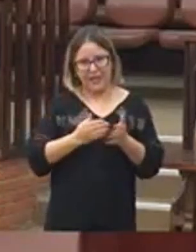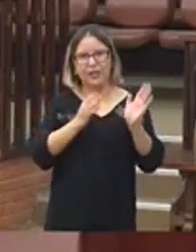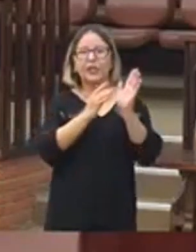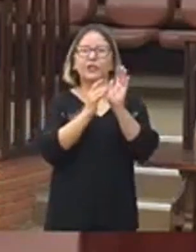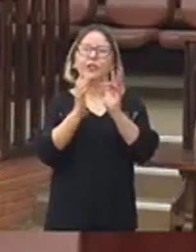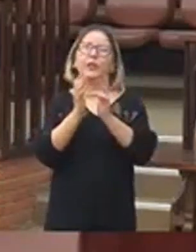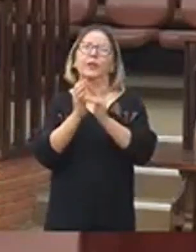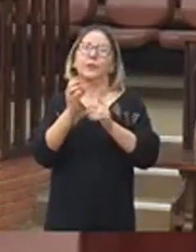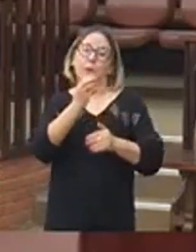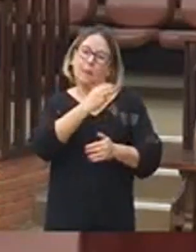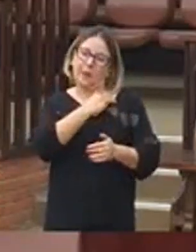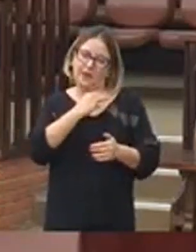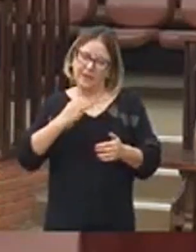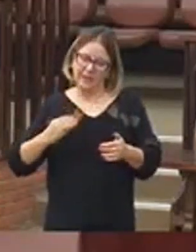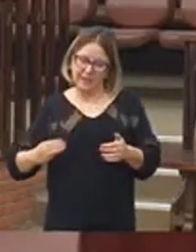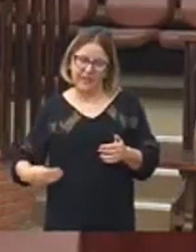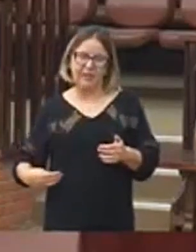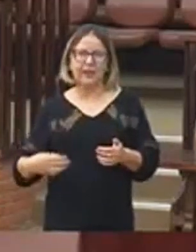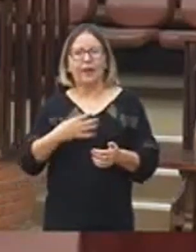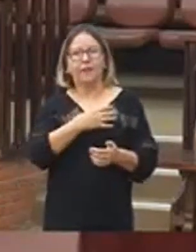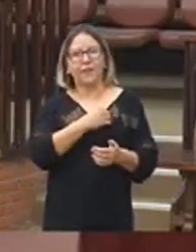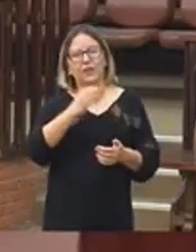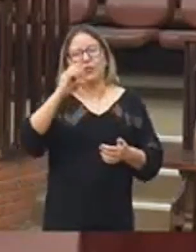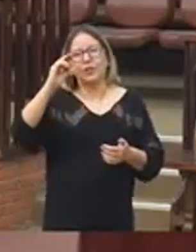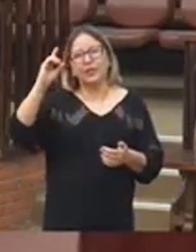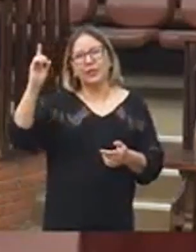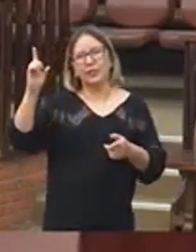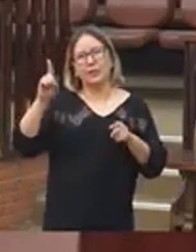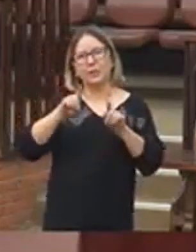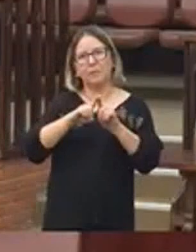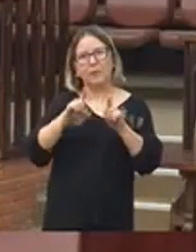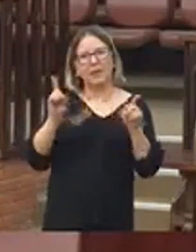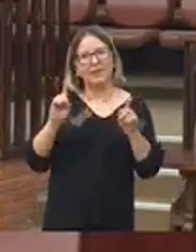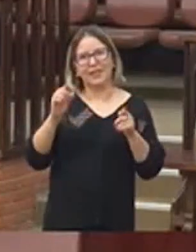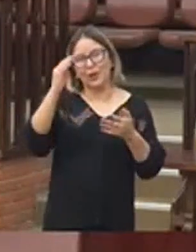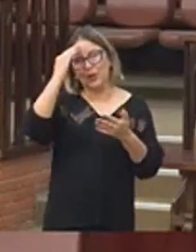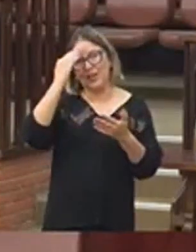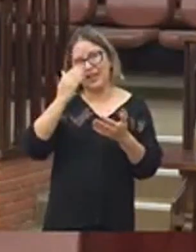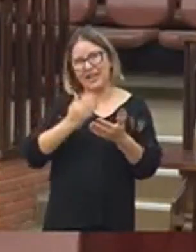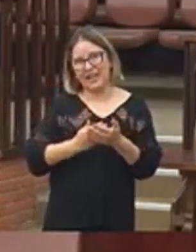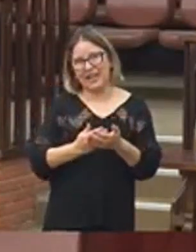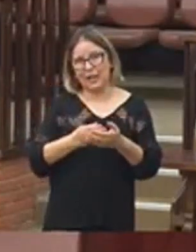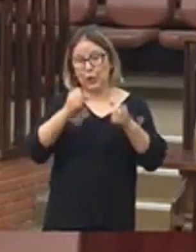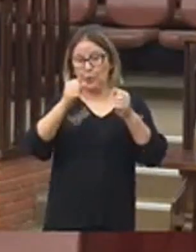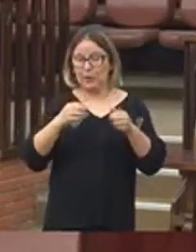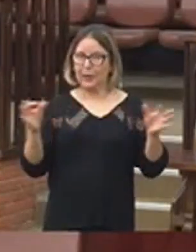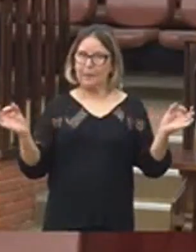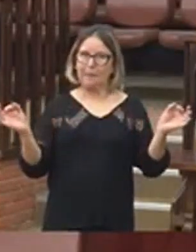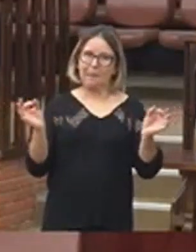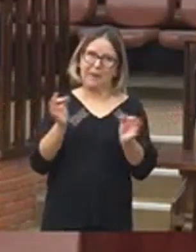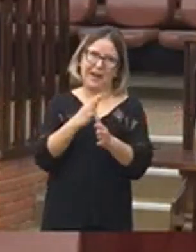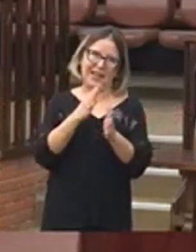Deus, mas seu poder não era pleno.